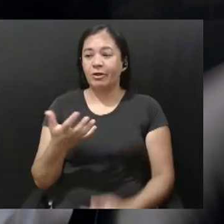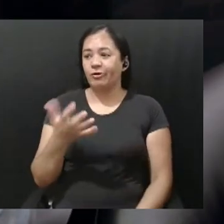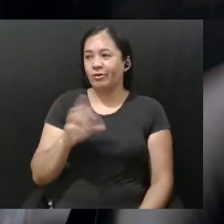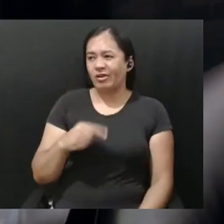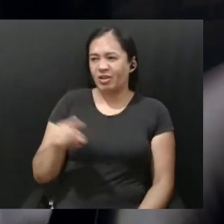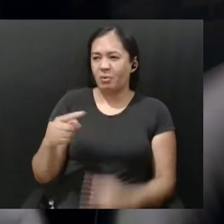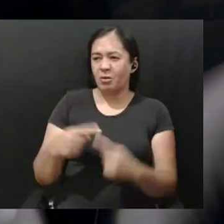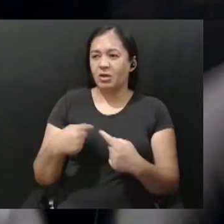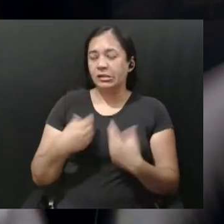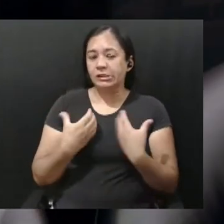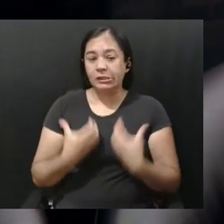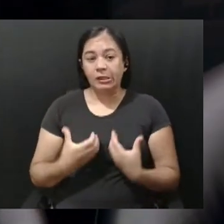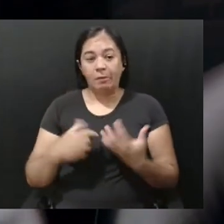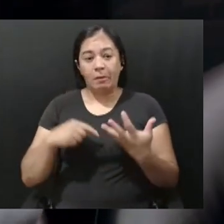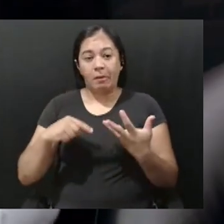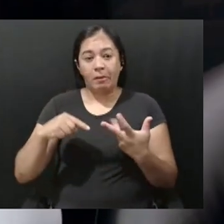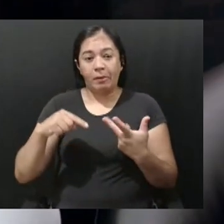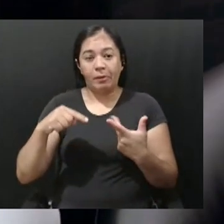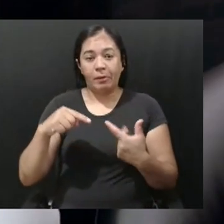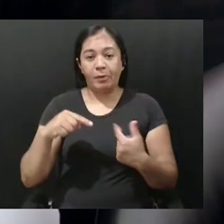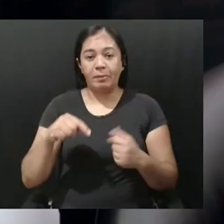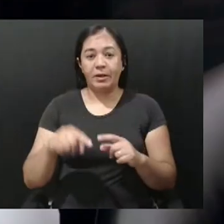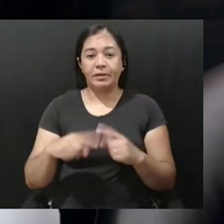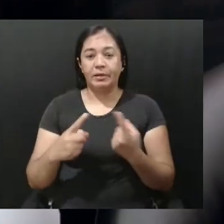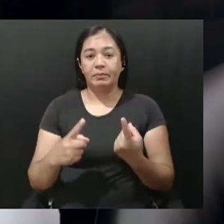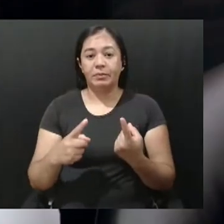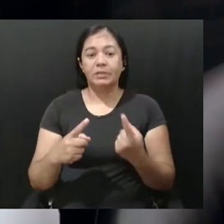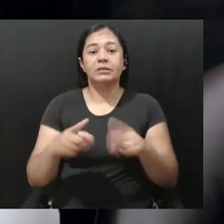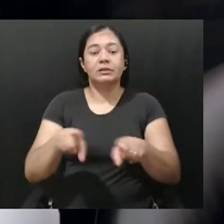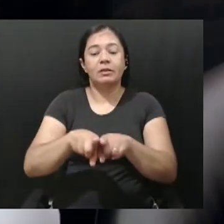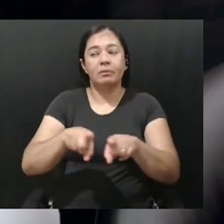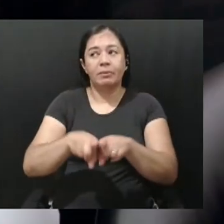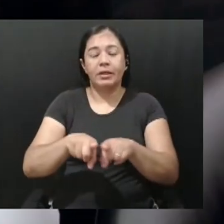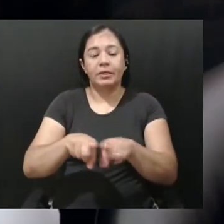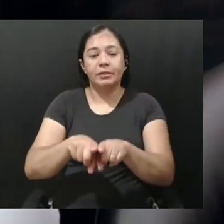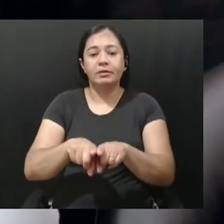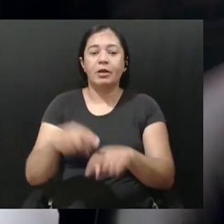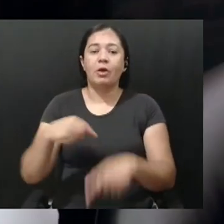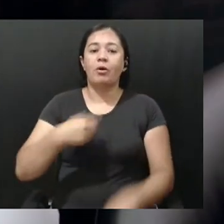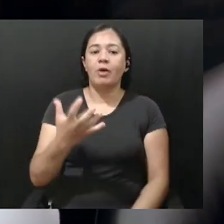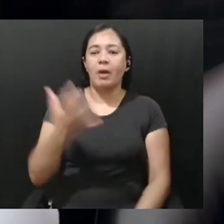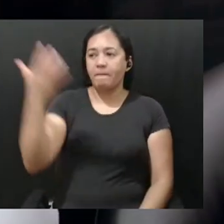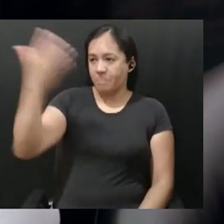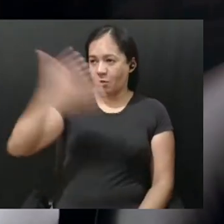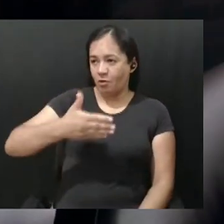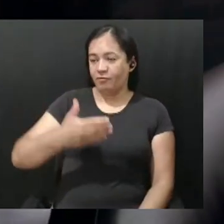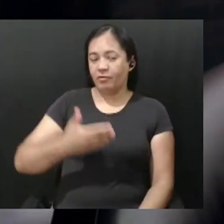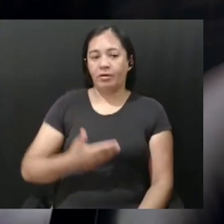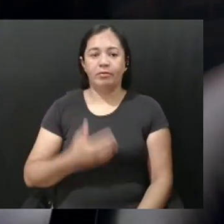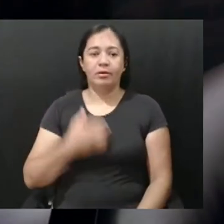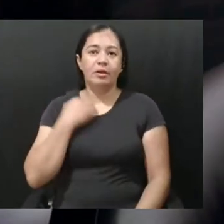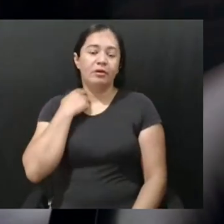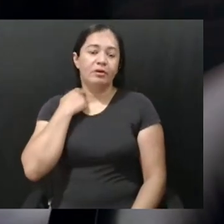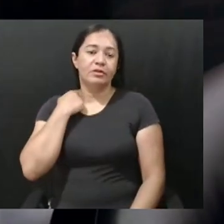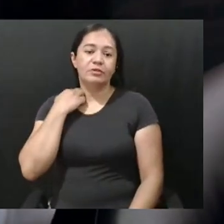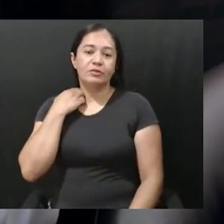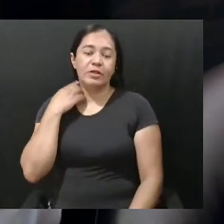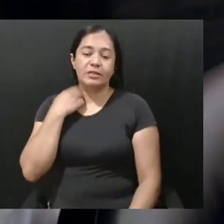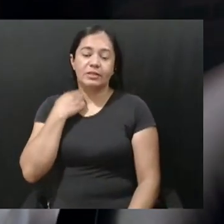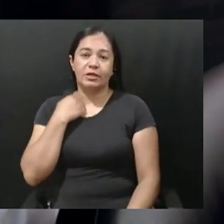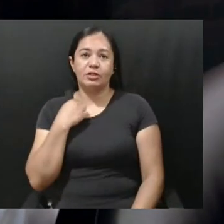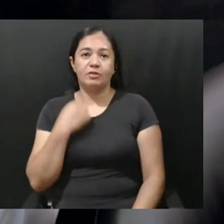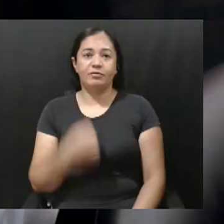etcétera, mas ao mesmo tempo, muitas vezes eu quero provar, né. Eu quero provar alguma coisa, né. Eu quero provar que eu tô bem, que minha vida tá engrenada, né. Se